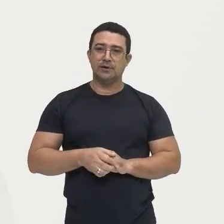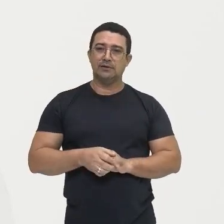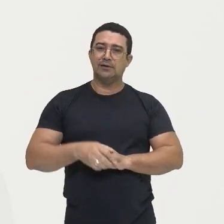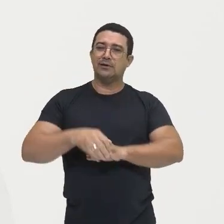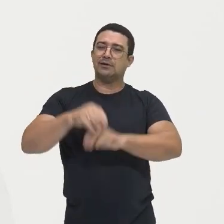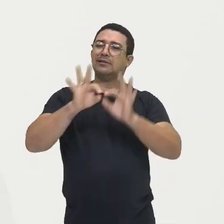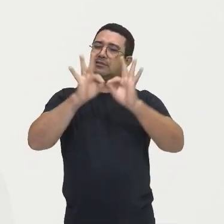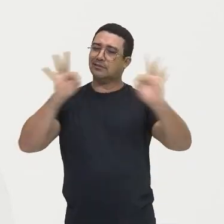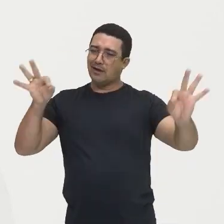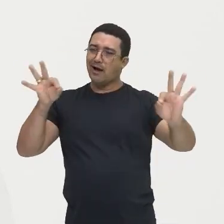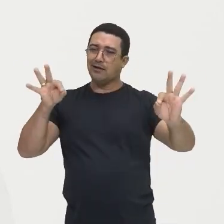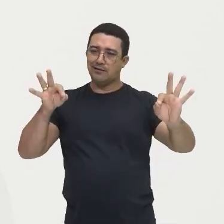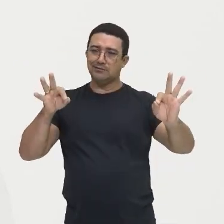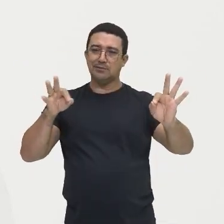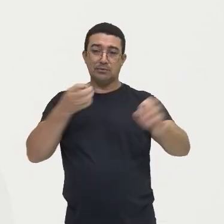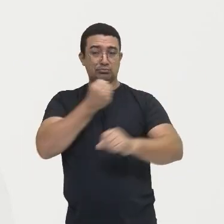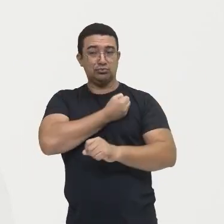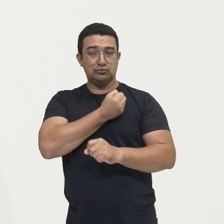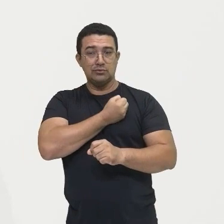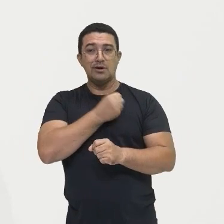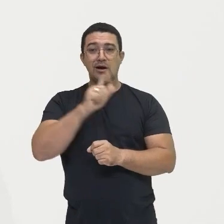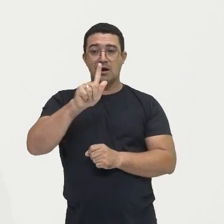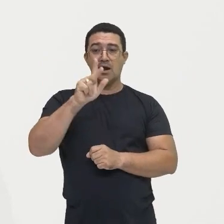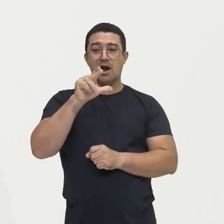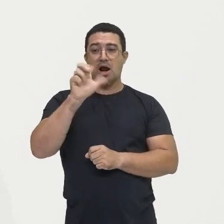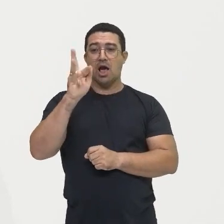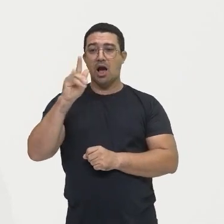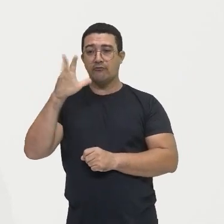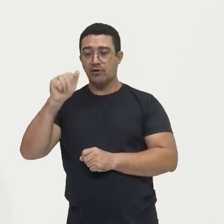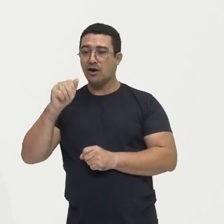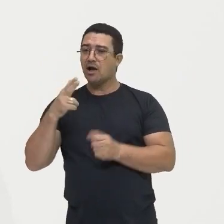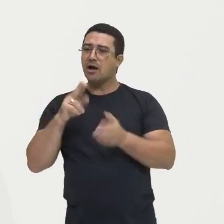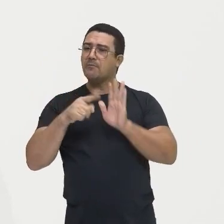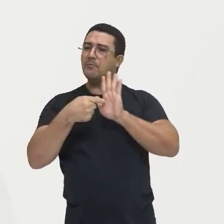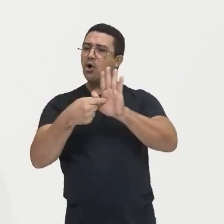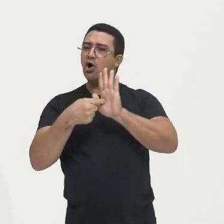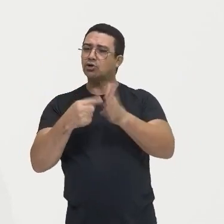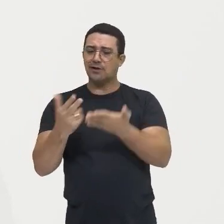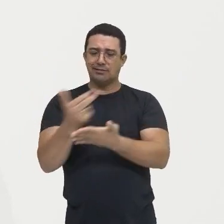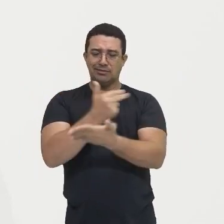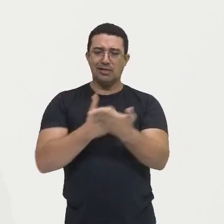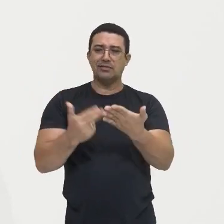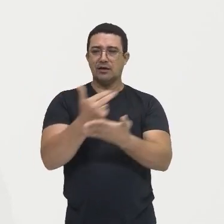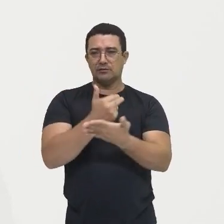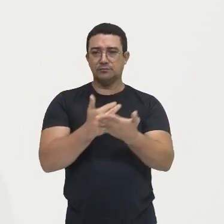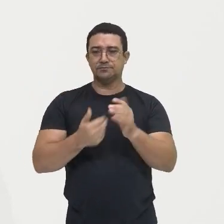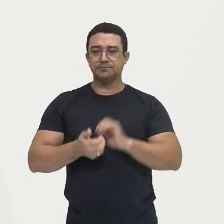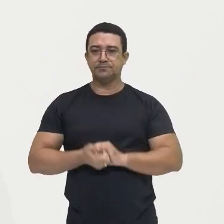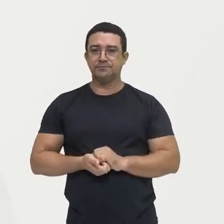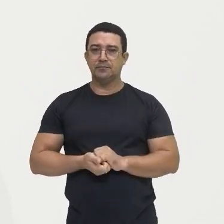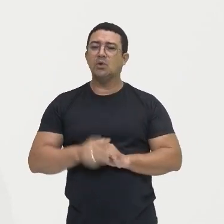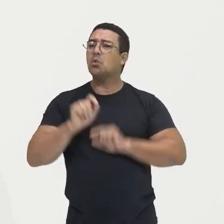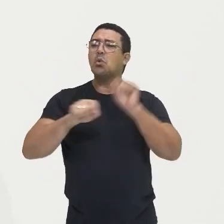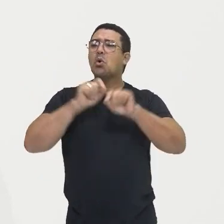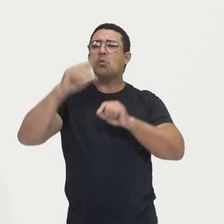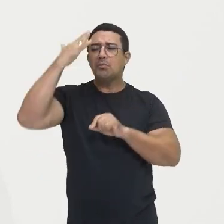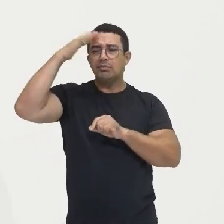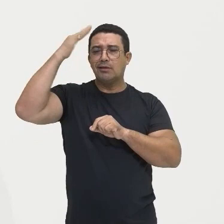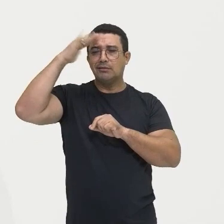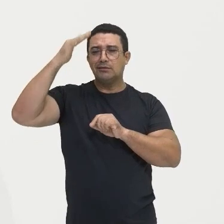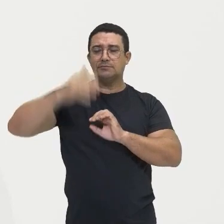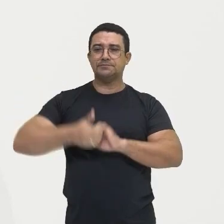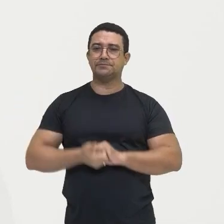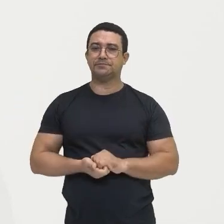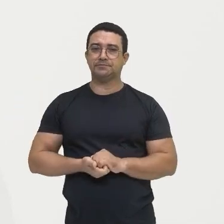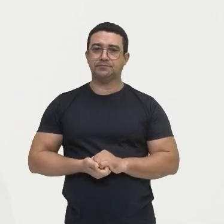gráfica, ela vem representada em forma de um gráfico. Como é que eu faço essa leitura, professor? Olha só, esse